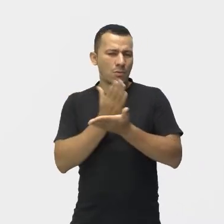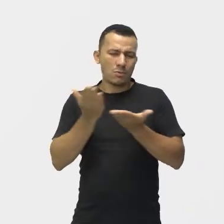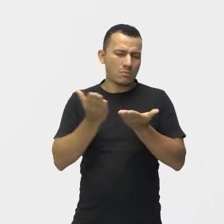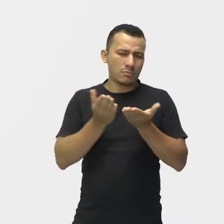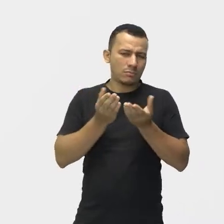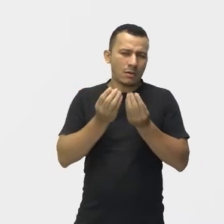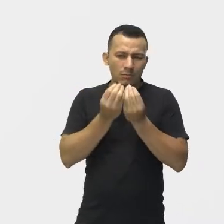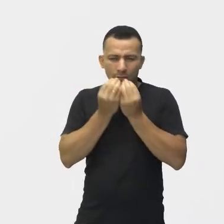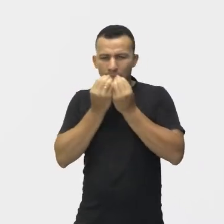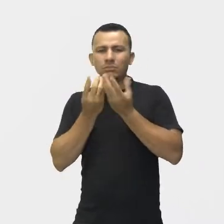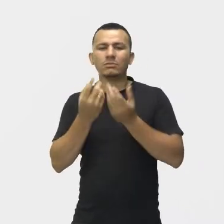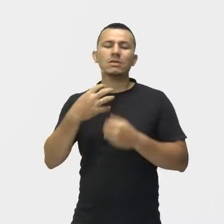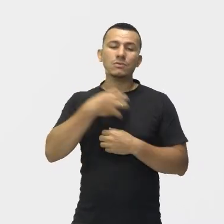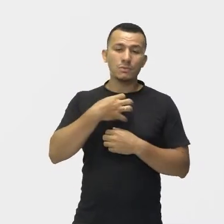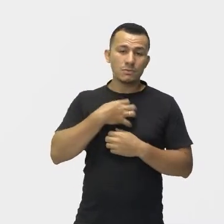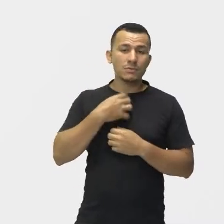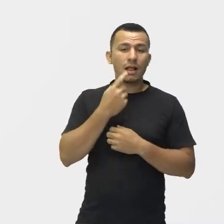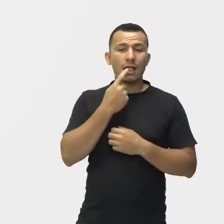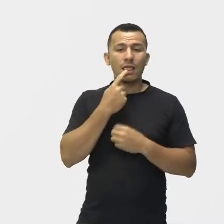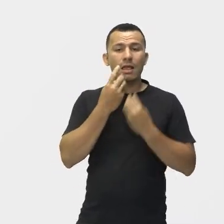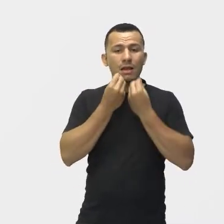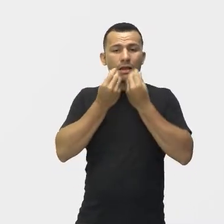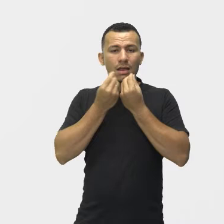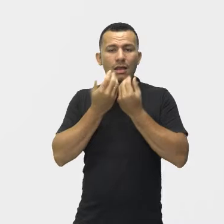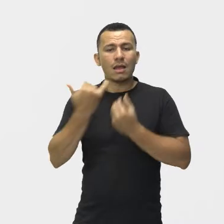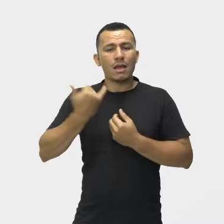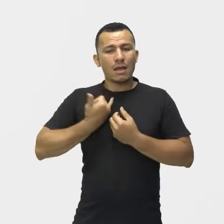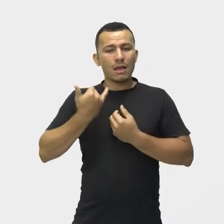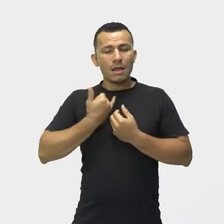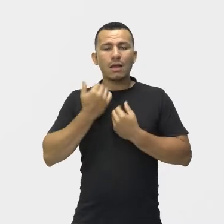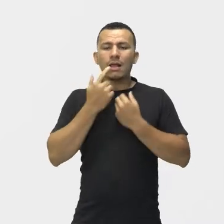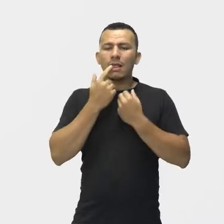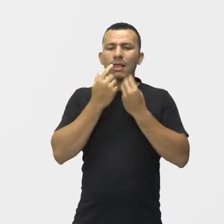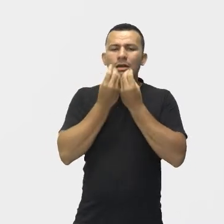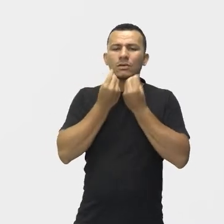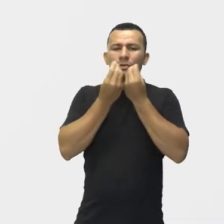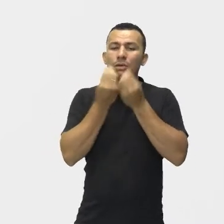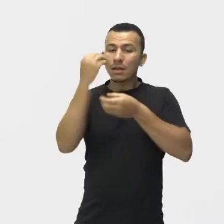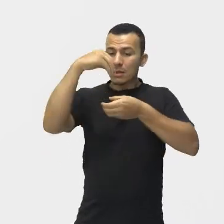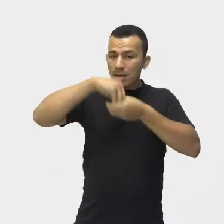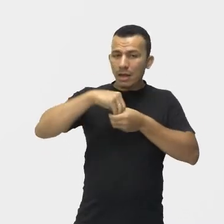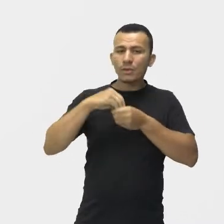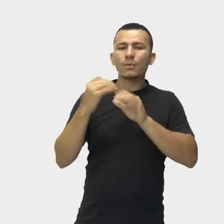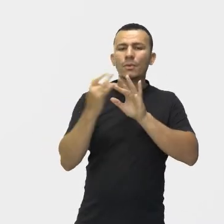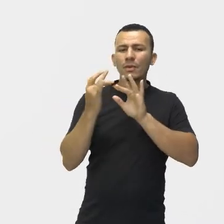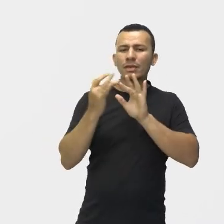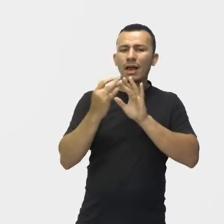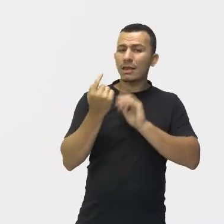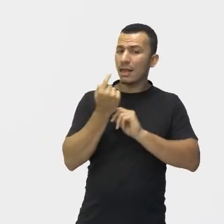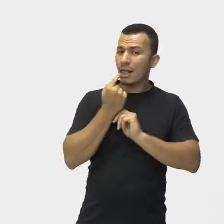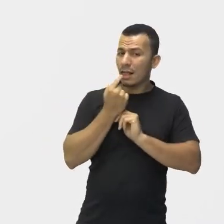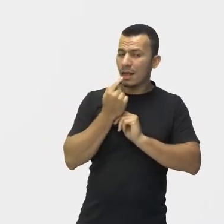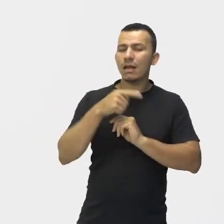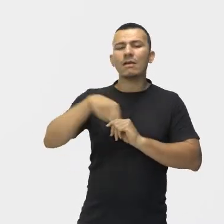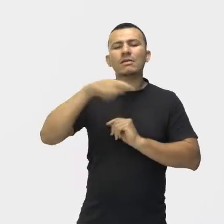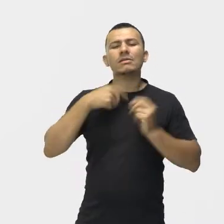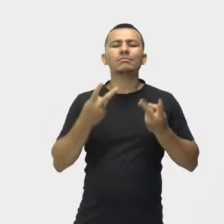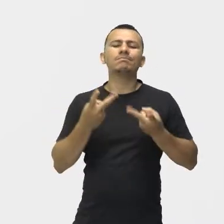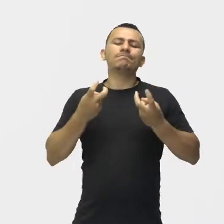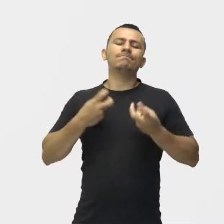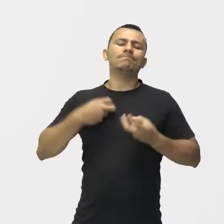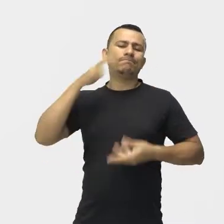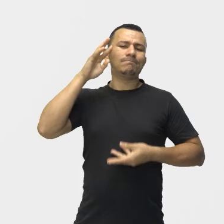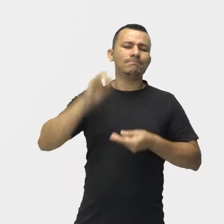e através dos sinais ali, dos receptores que estão presentes na nossa língua, você consegue